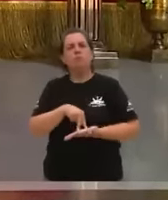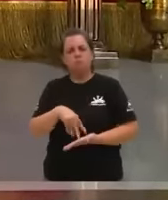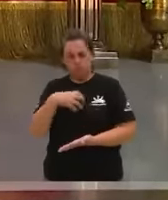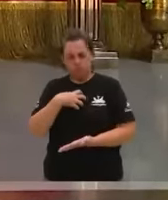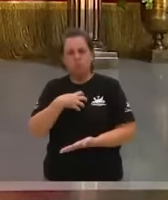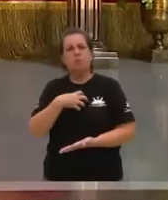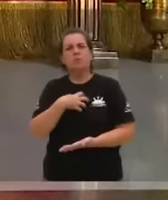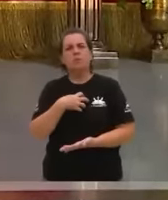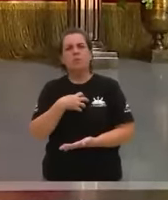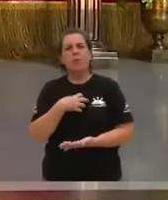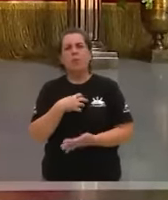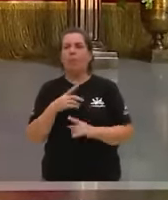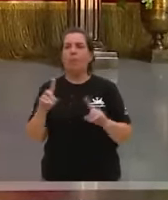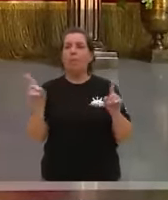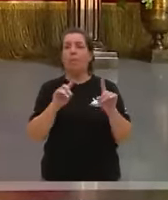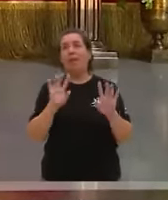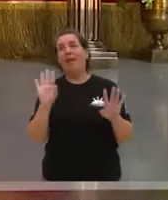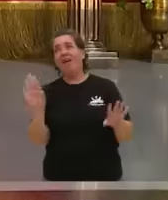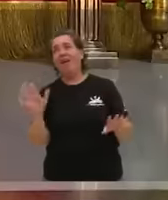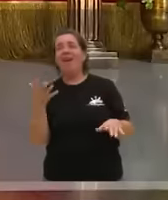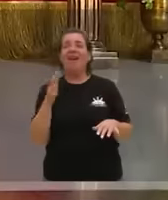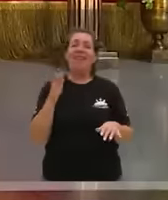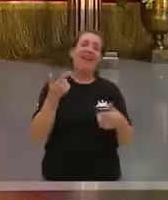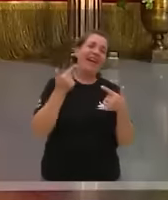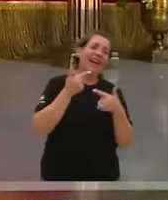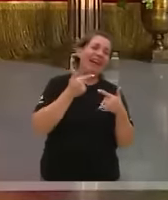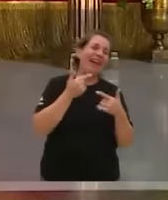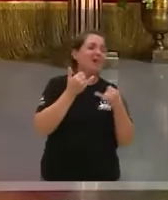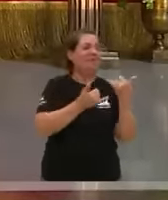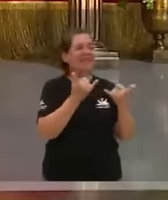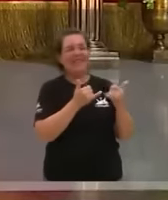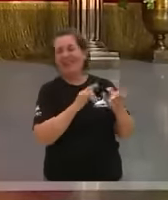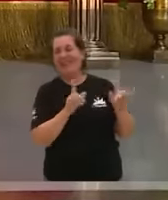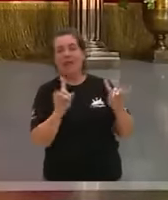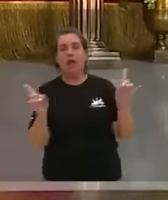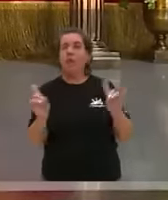firmeza. Não foi rindo, não foi brincando.